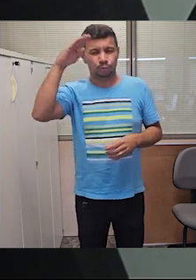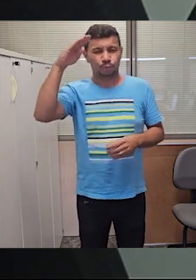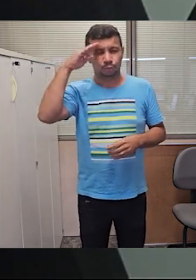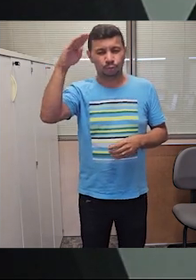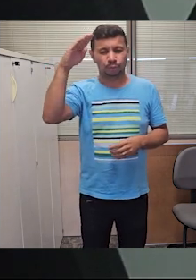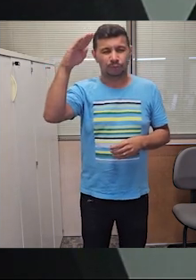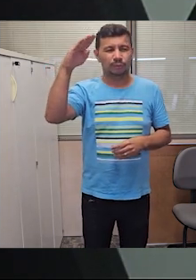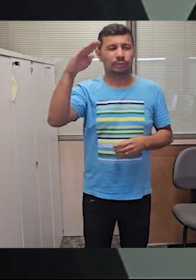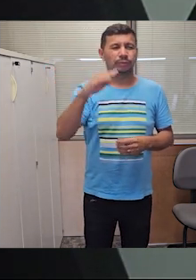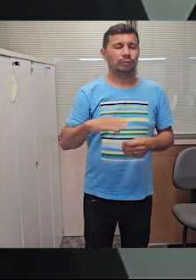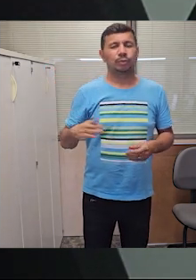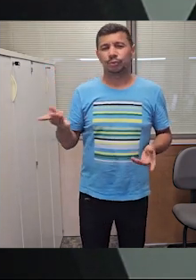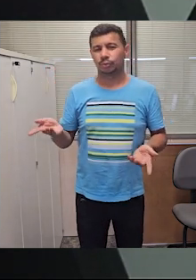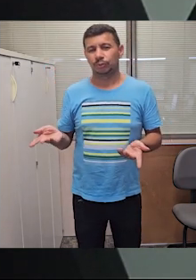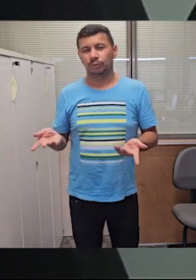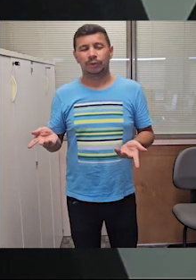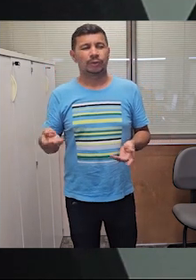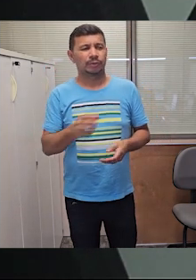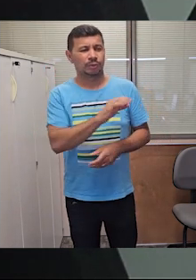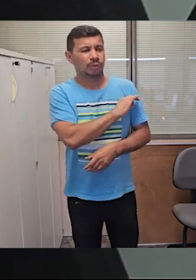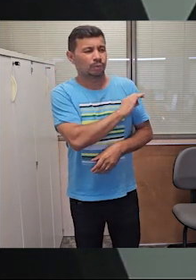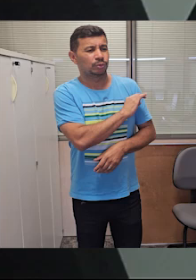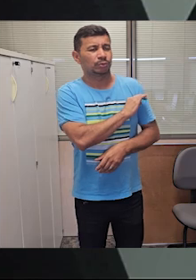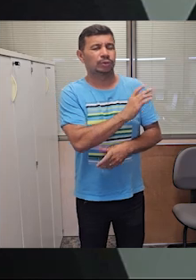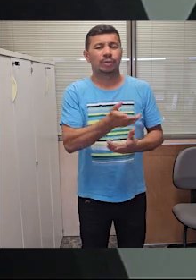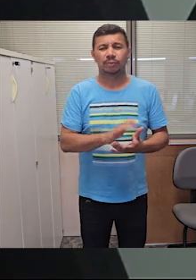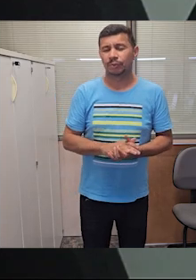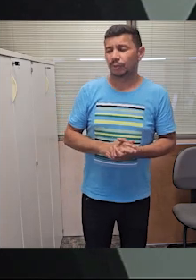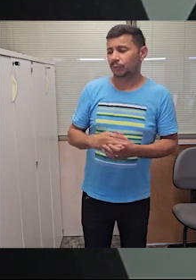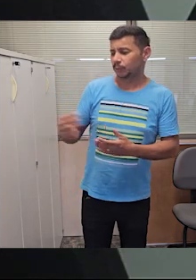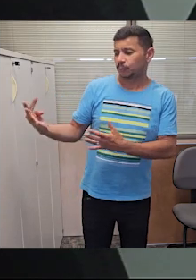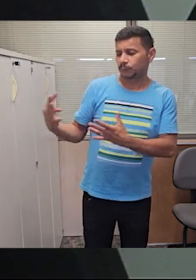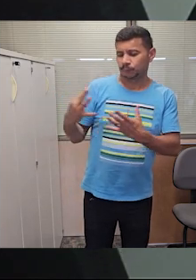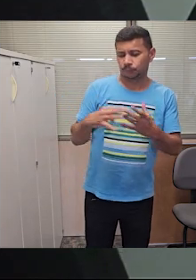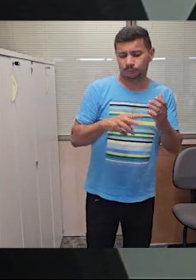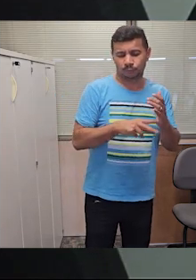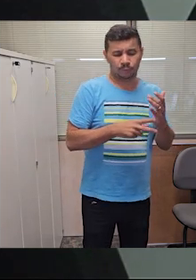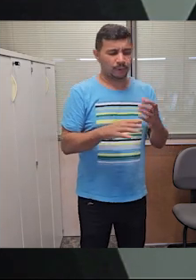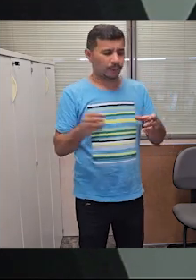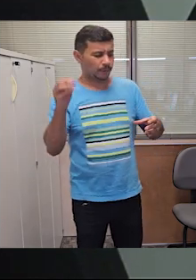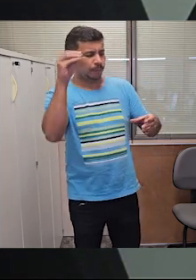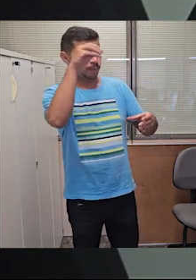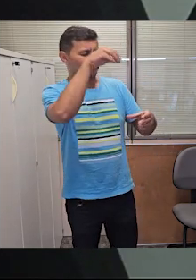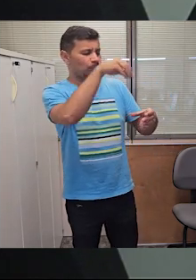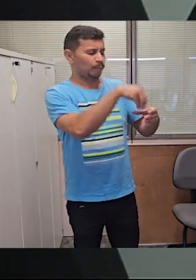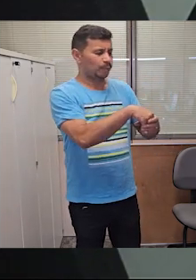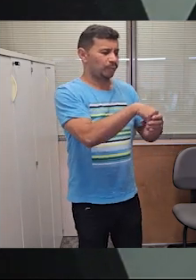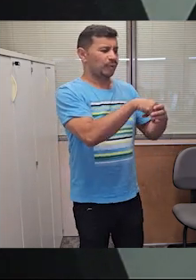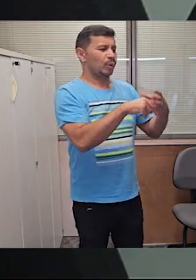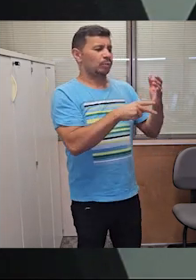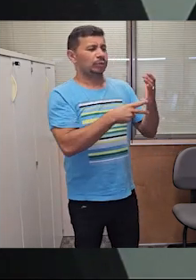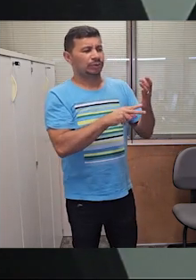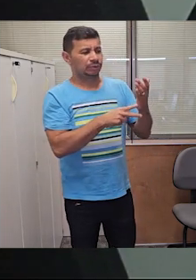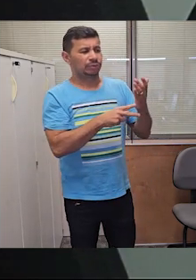já, com as tropas da PM, né, atual, para ocupar o sindicato.